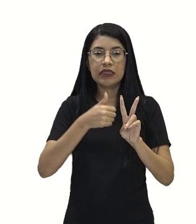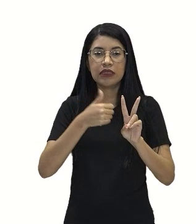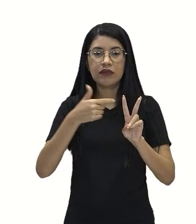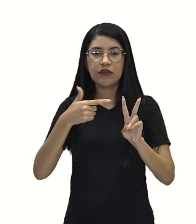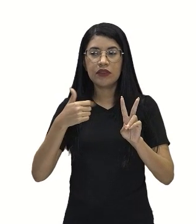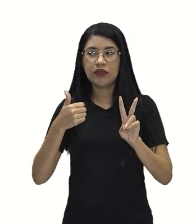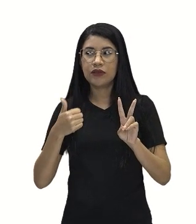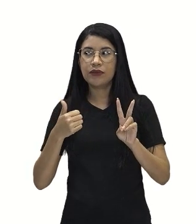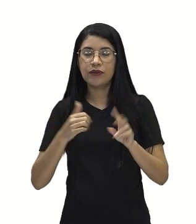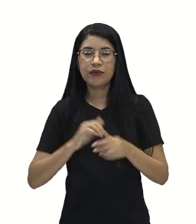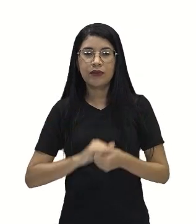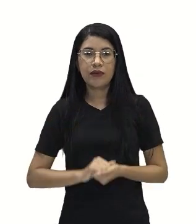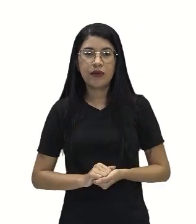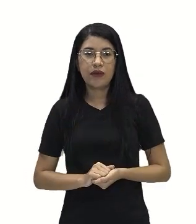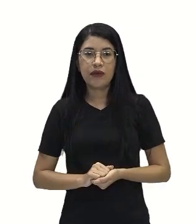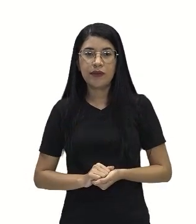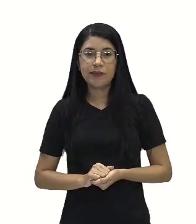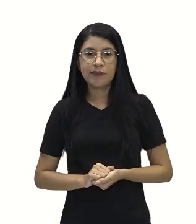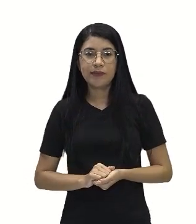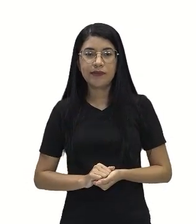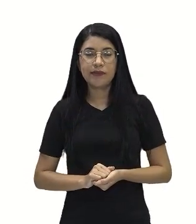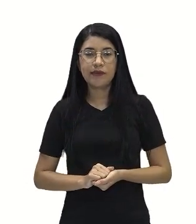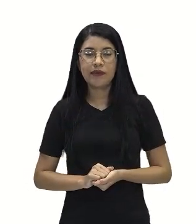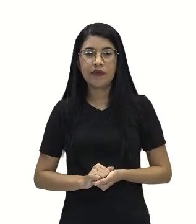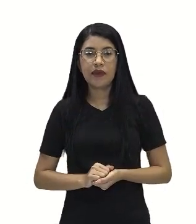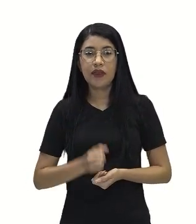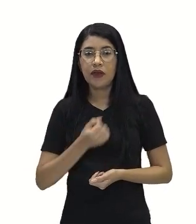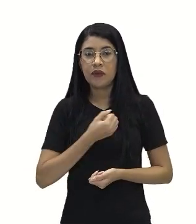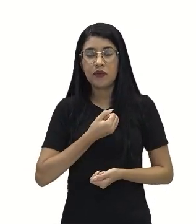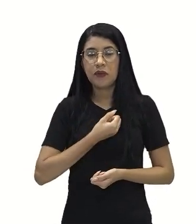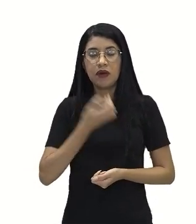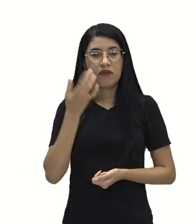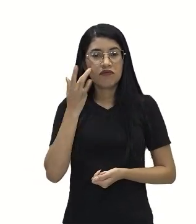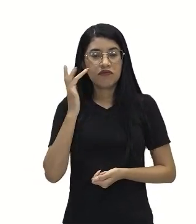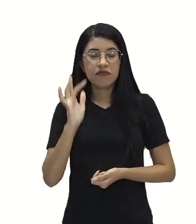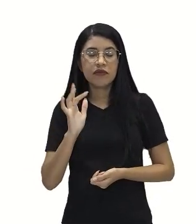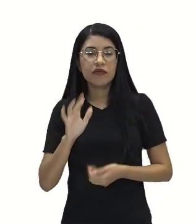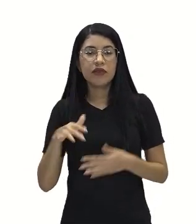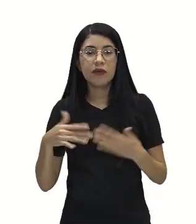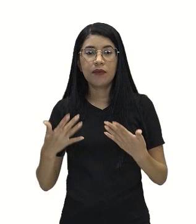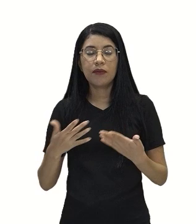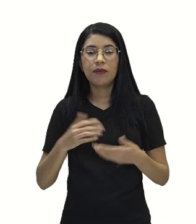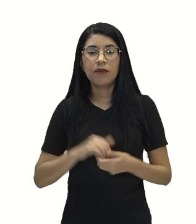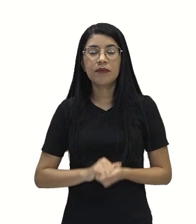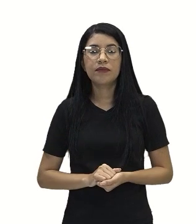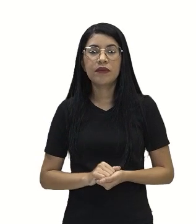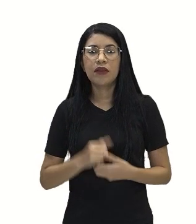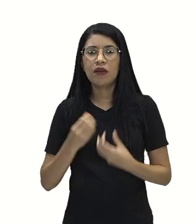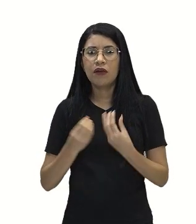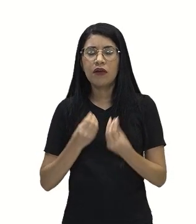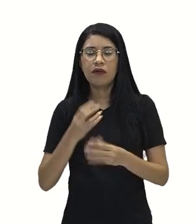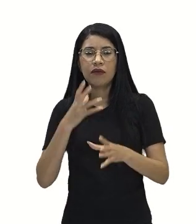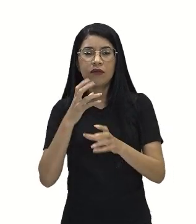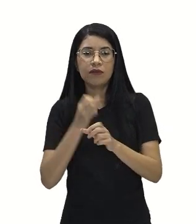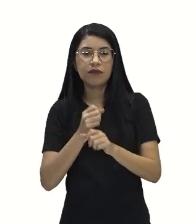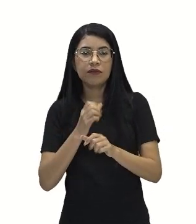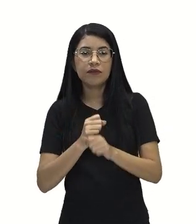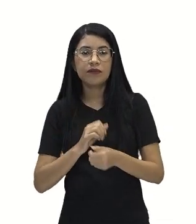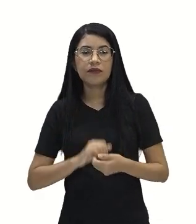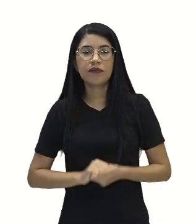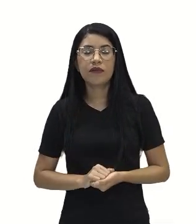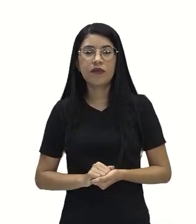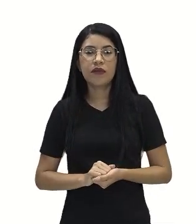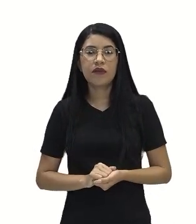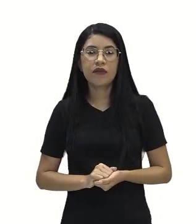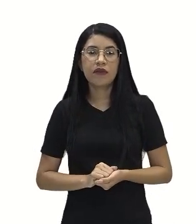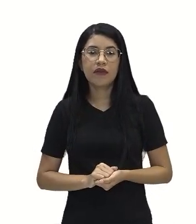121. Ó. Aí eu não sei qual é, o número que eu desconheço, né? Então, o que nós vamos fazer? Ó, buscar os